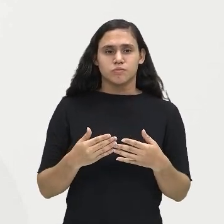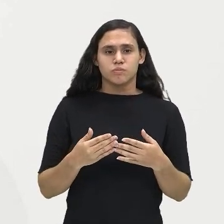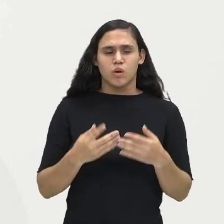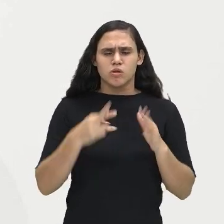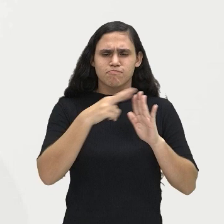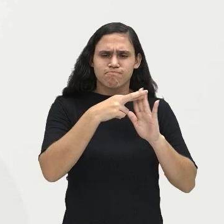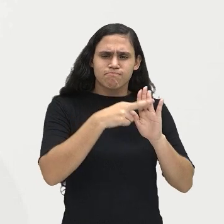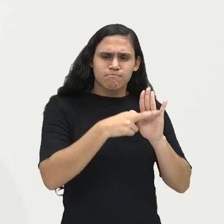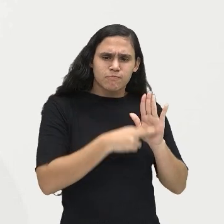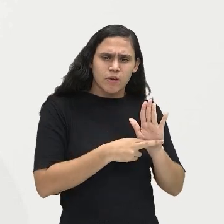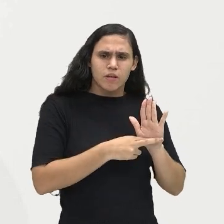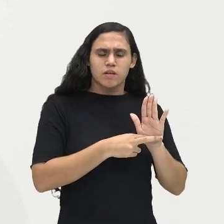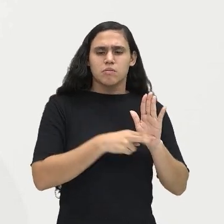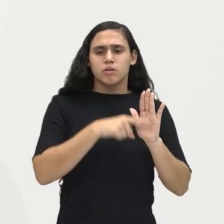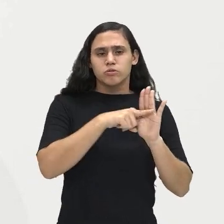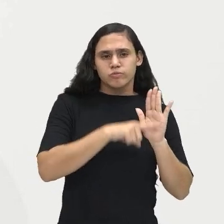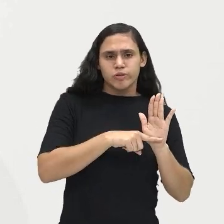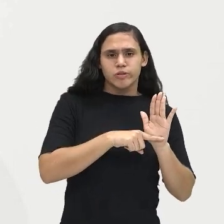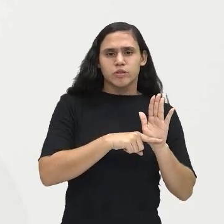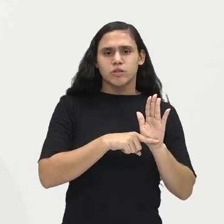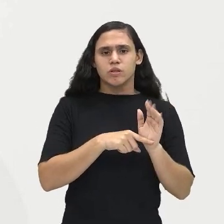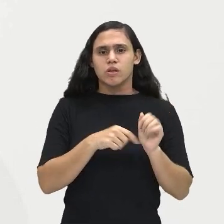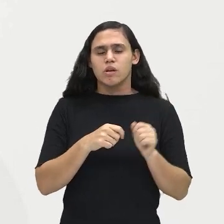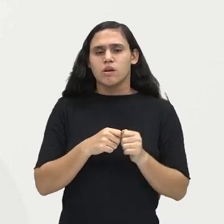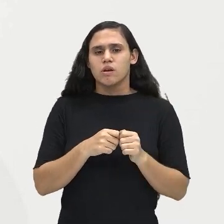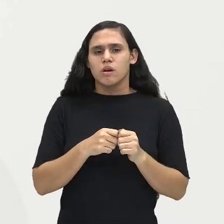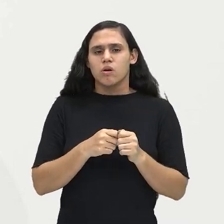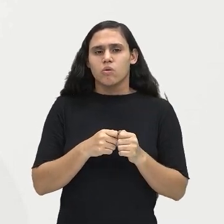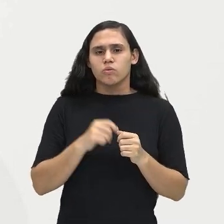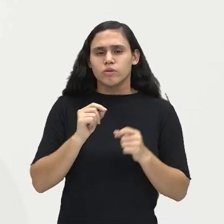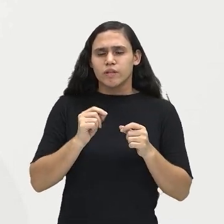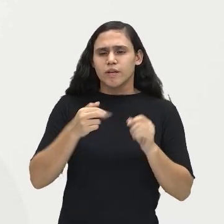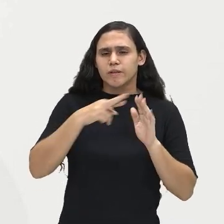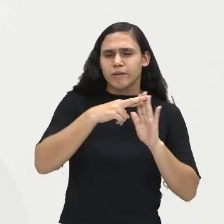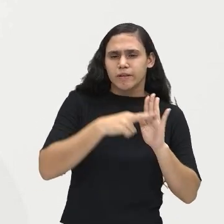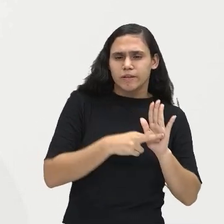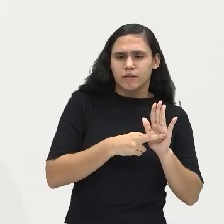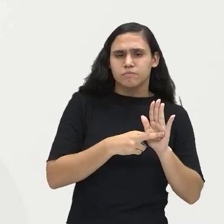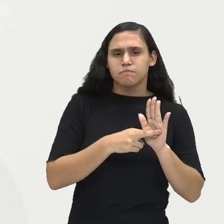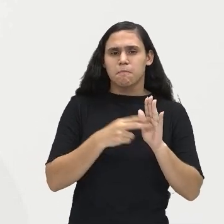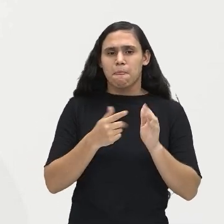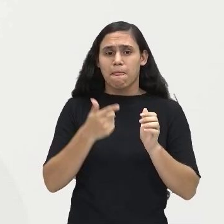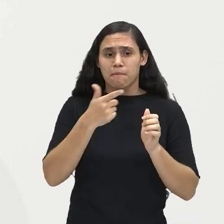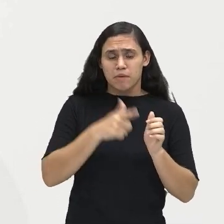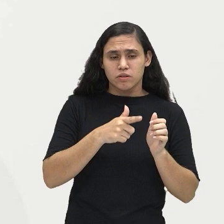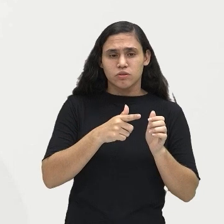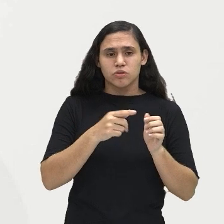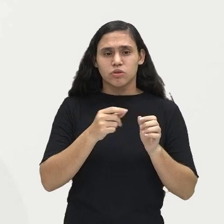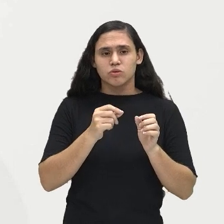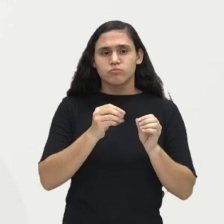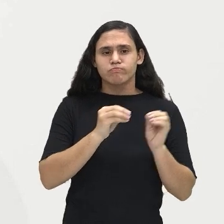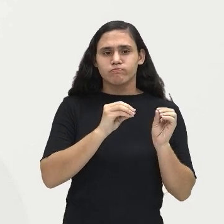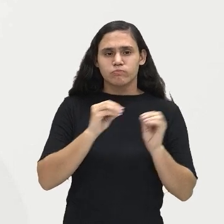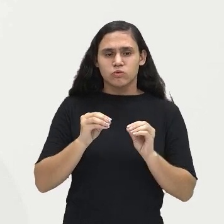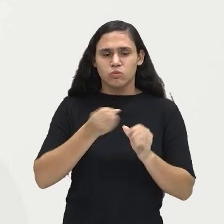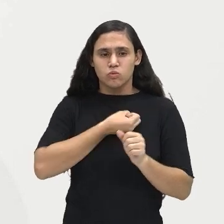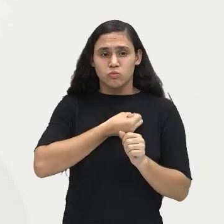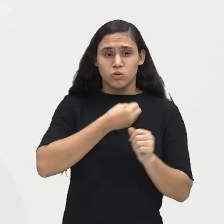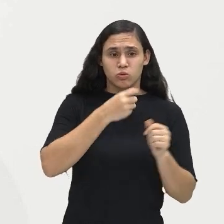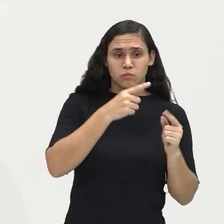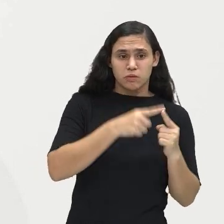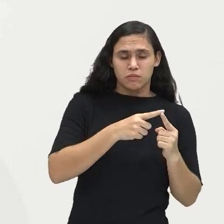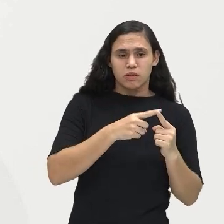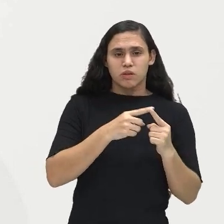né, que o professor falou que a gente repete o primeiro e adiciona com o oposto do segundo. Isso funciona, isso é a definição. Mas tem um caminho